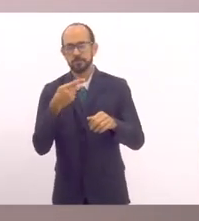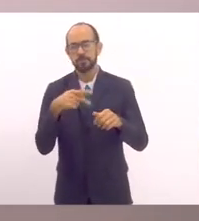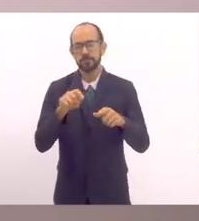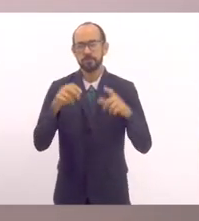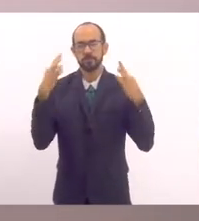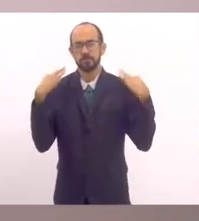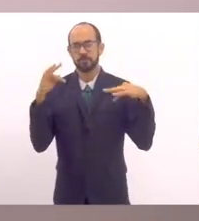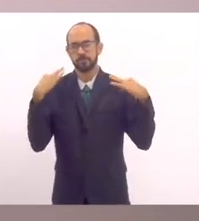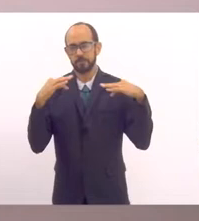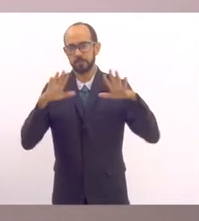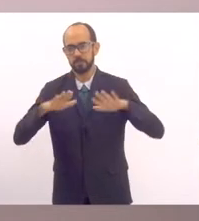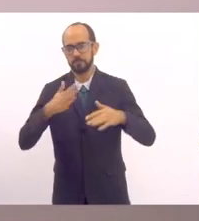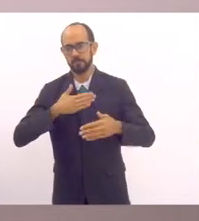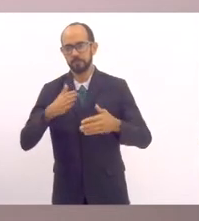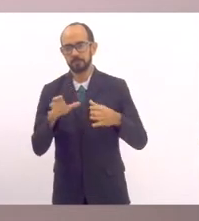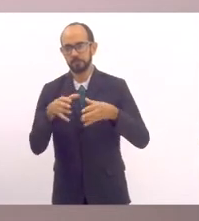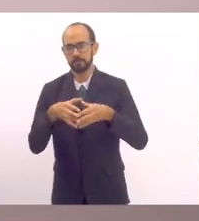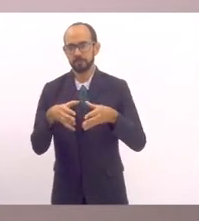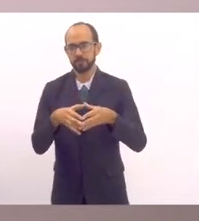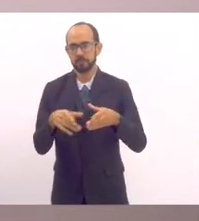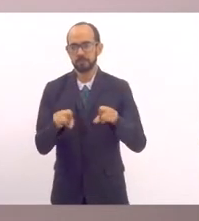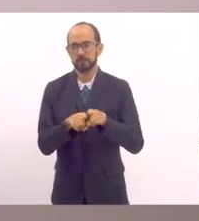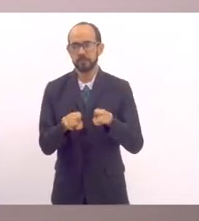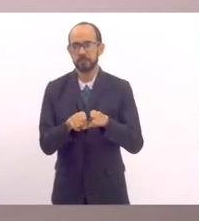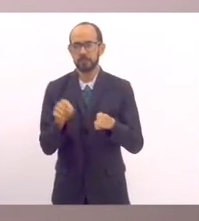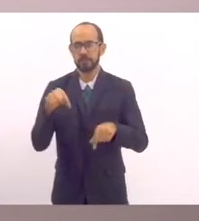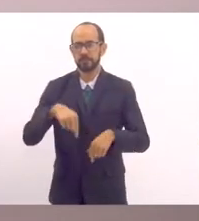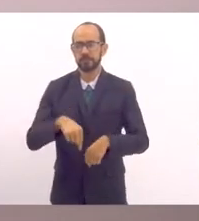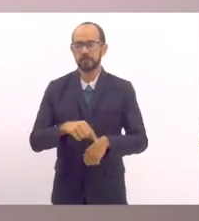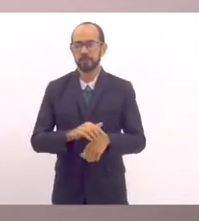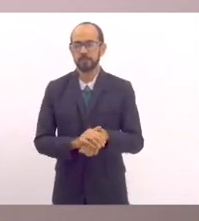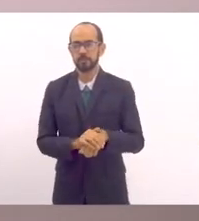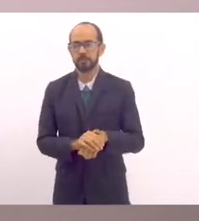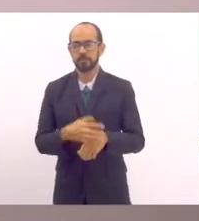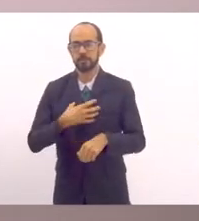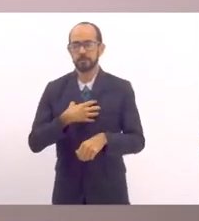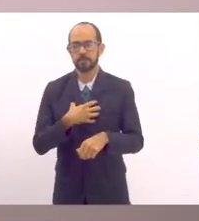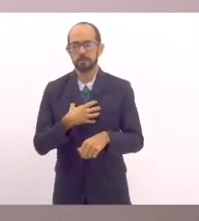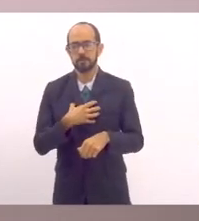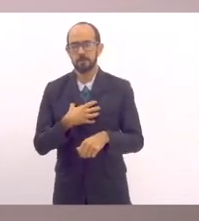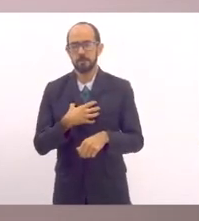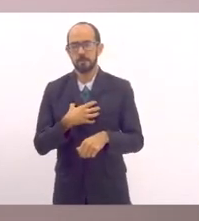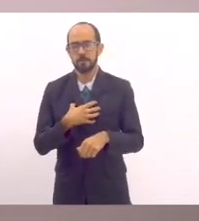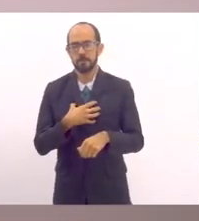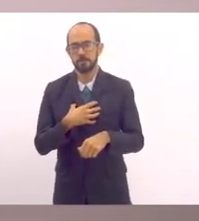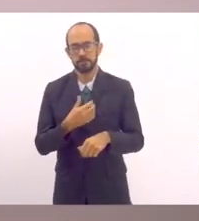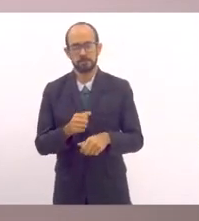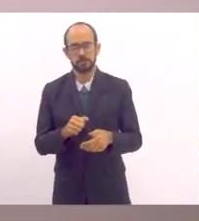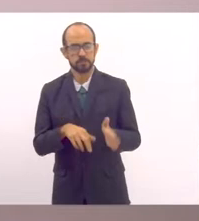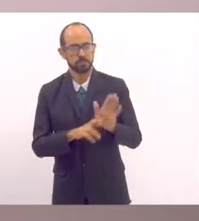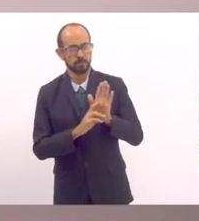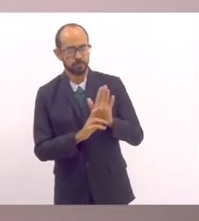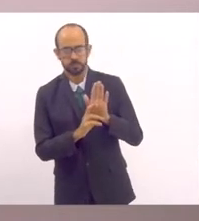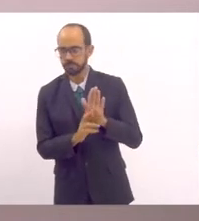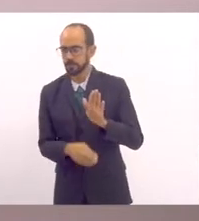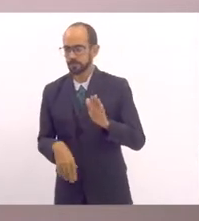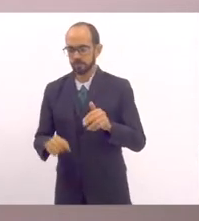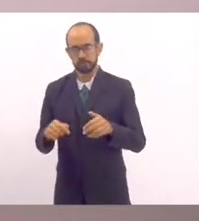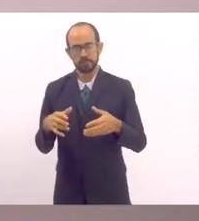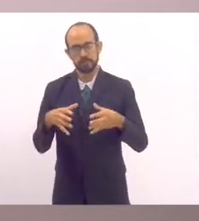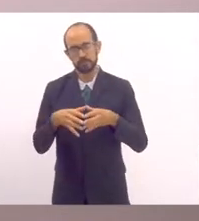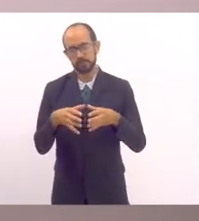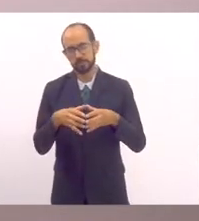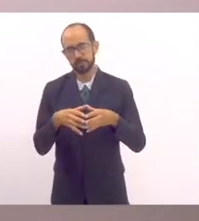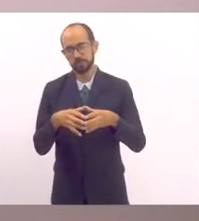equipe também está aqui, tá? Então, eu me sinto contemplada e representada por eles, tá?